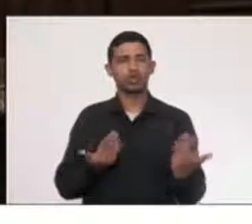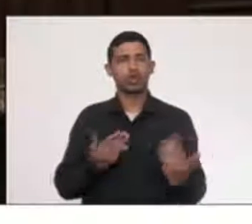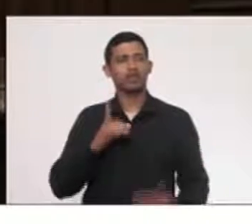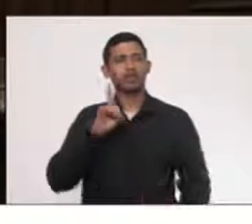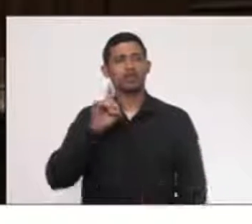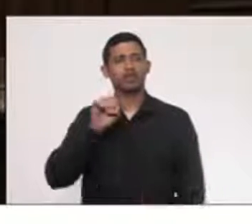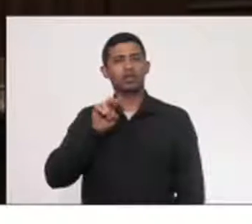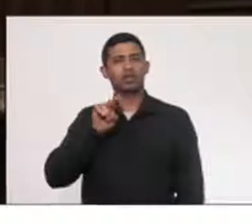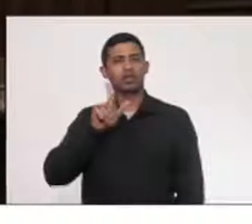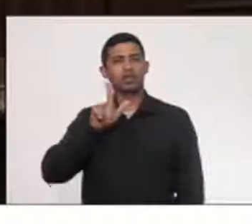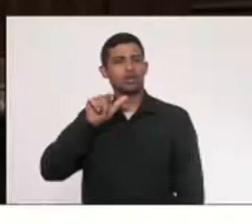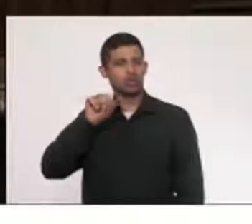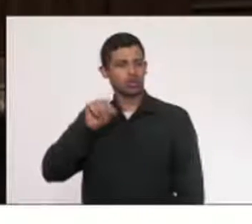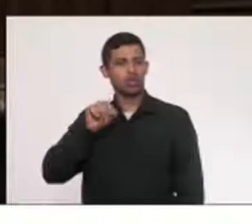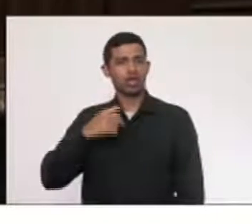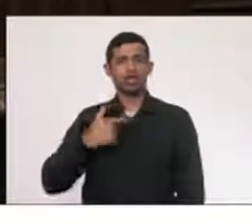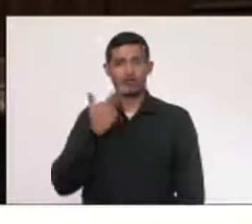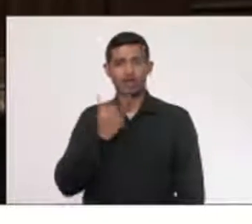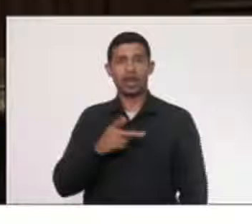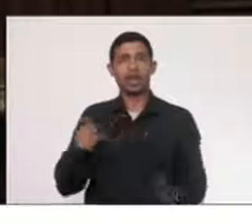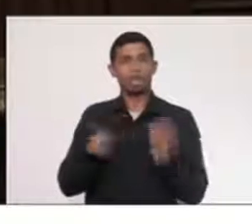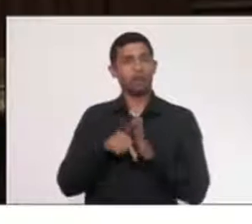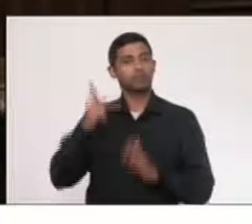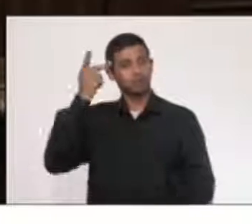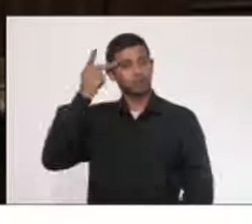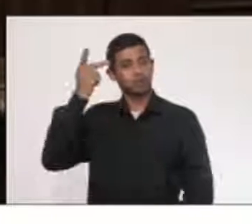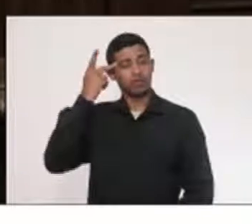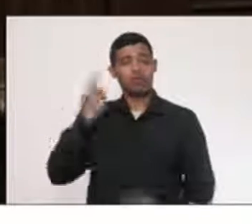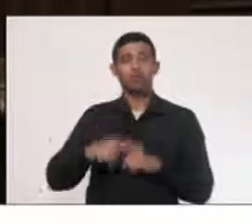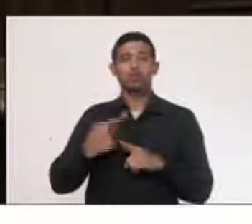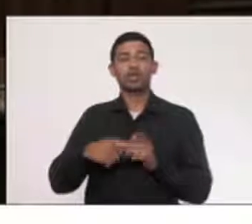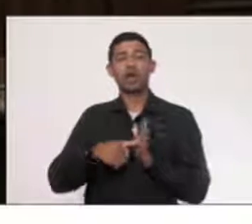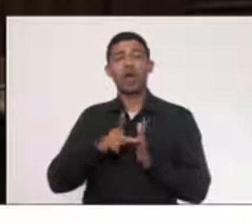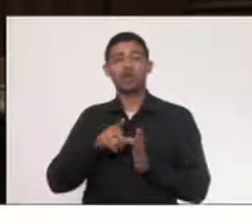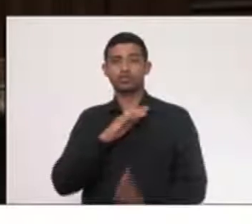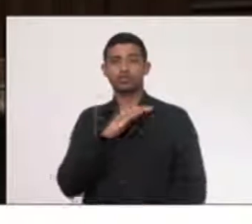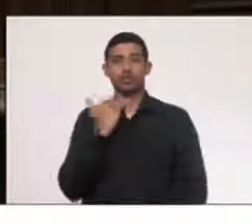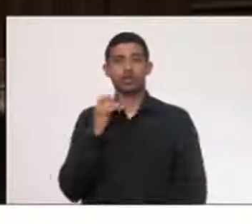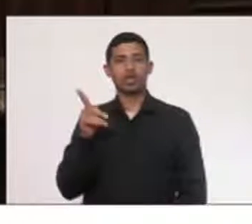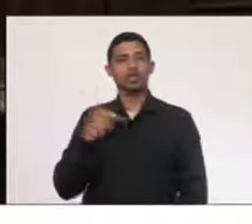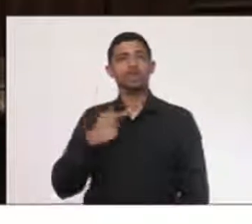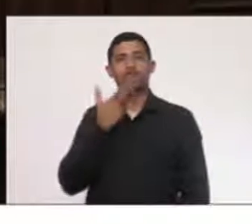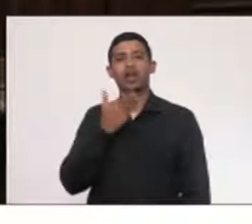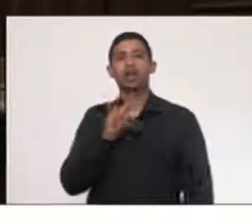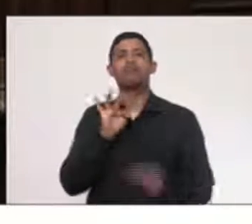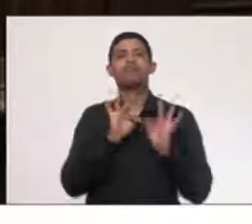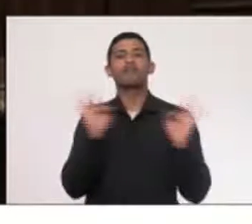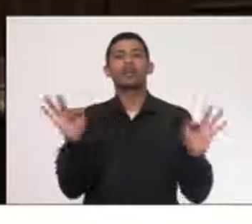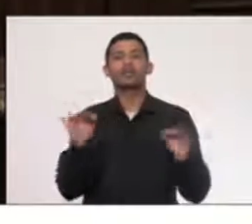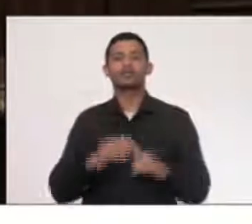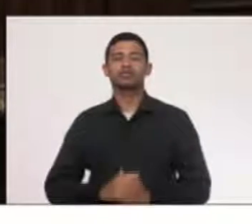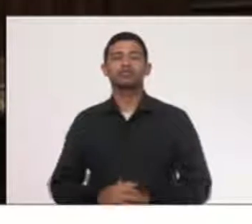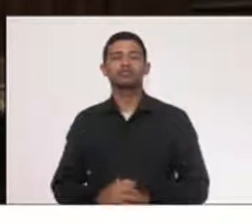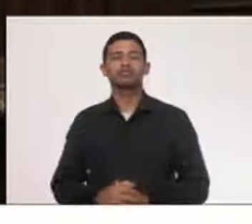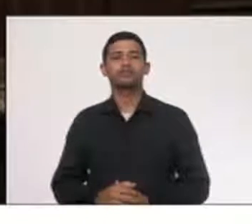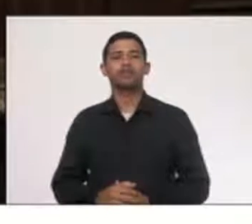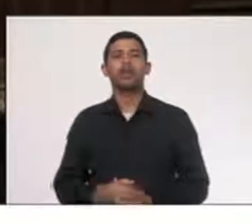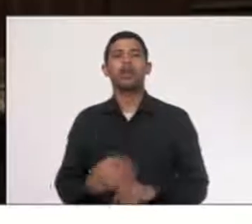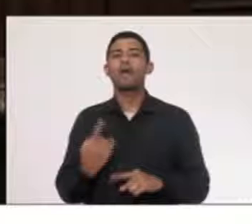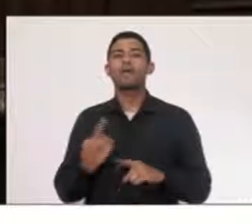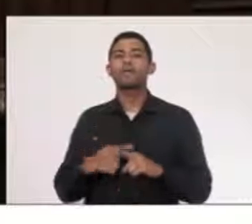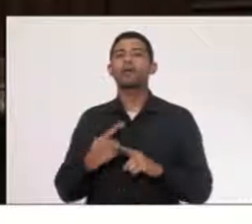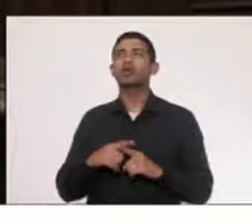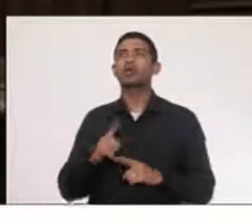Douglas. E eu vou usar o caso do Douglas de São Paulo, porque antes de morrer, ele disse uma frase: por que o